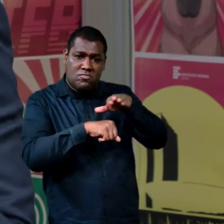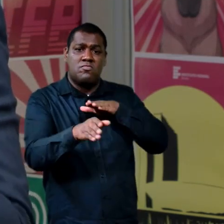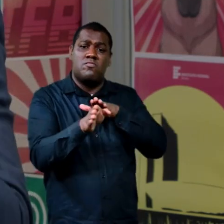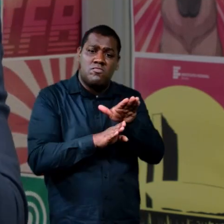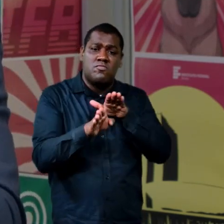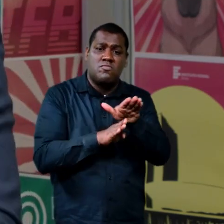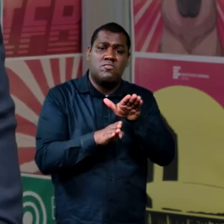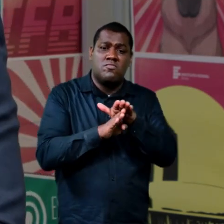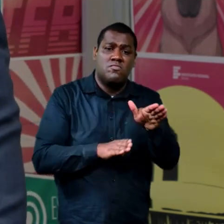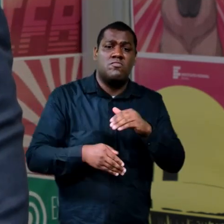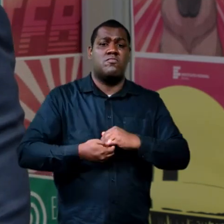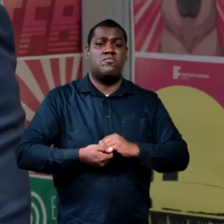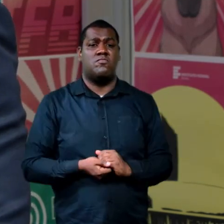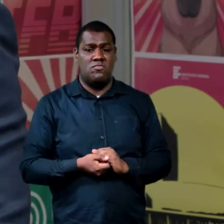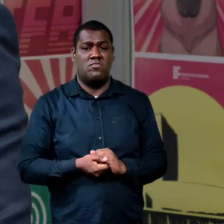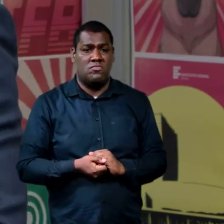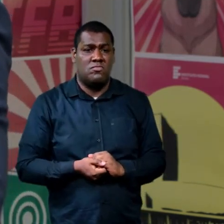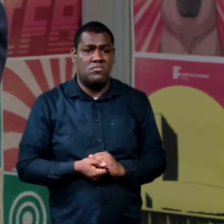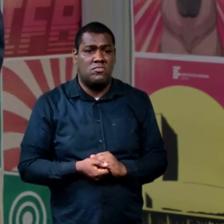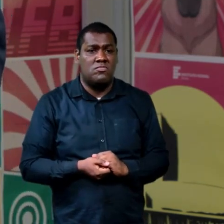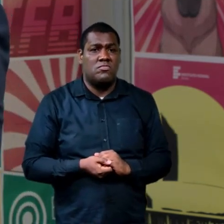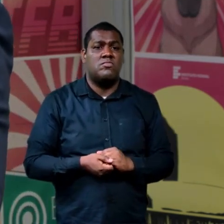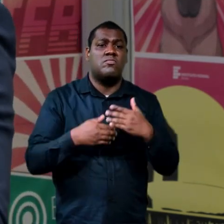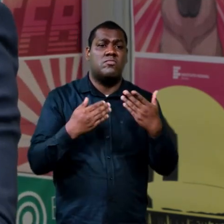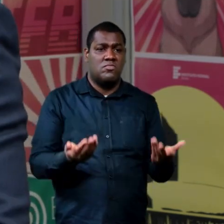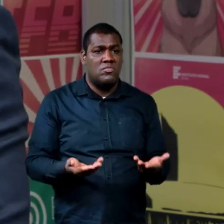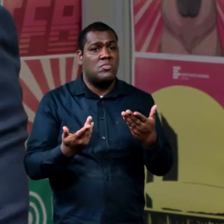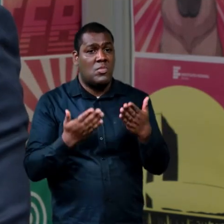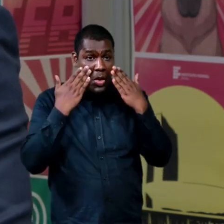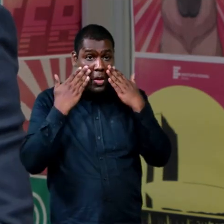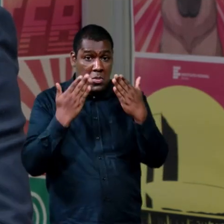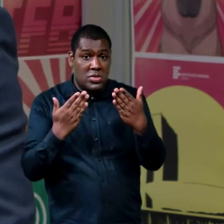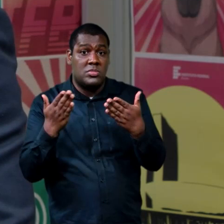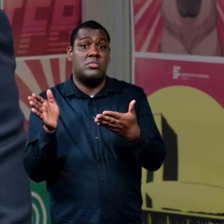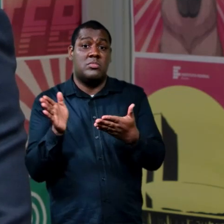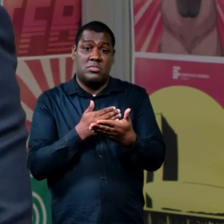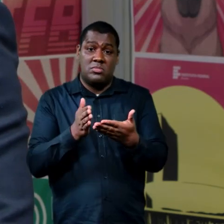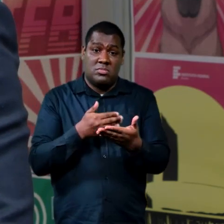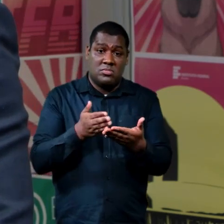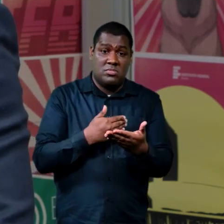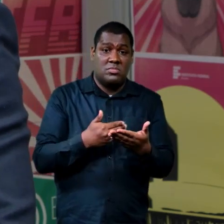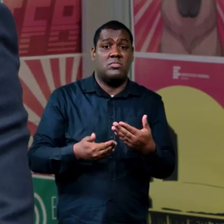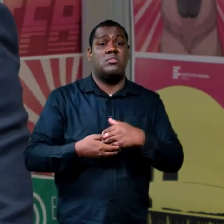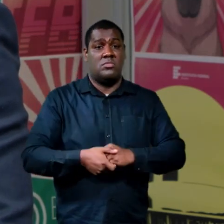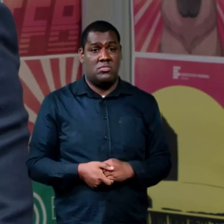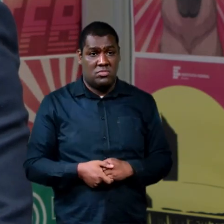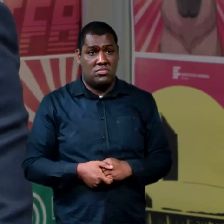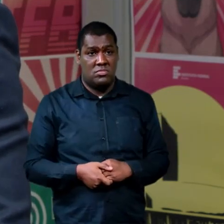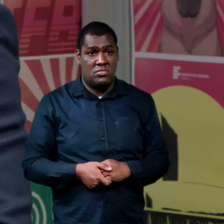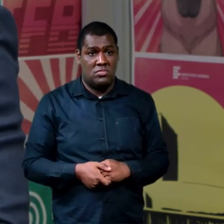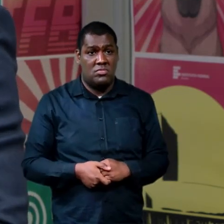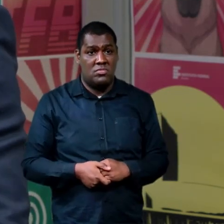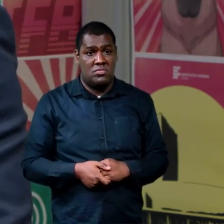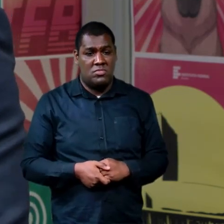principais repositórios, os guias, como a gente comentou. Então, há material. Hoje a gente passou